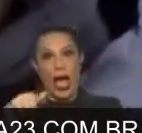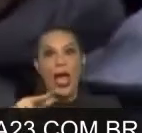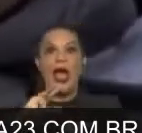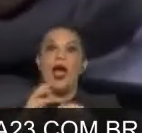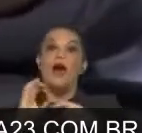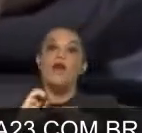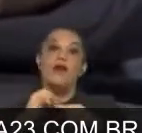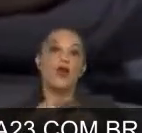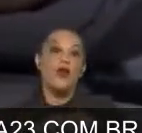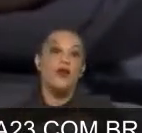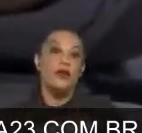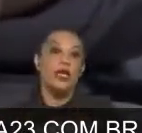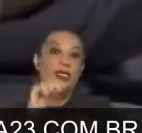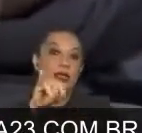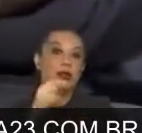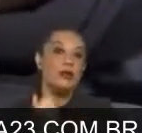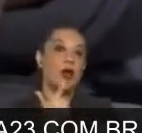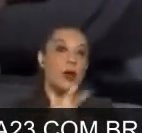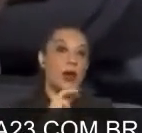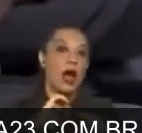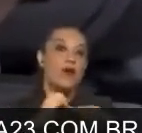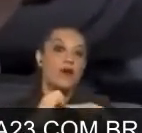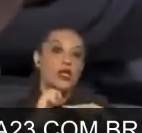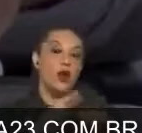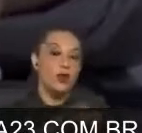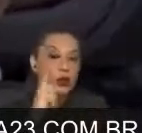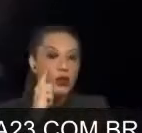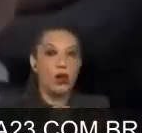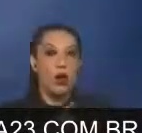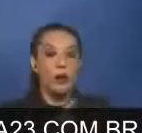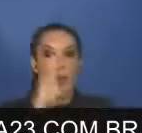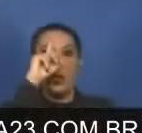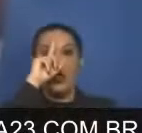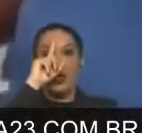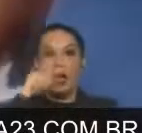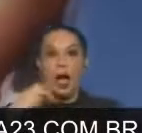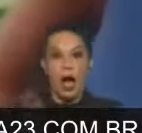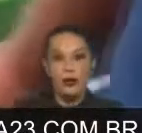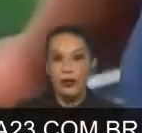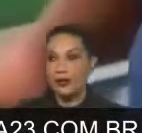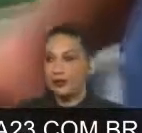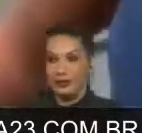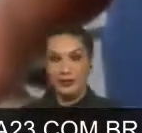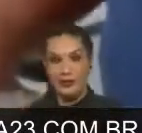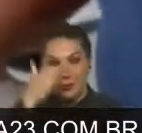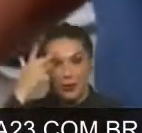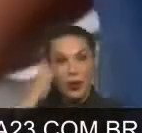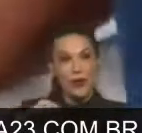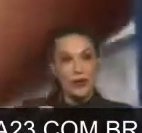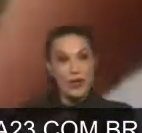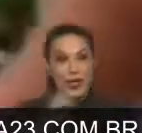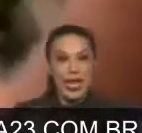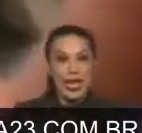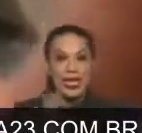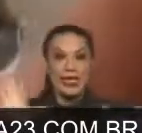matutando, né, como diz o Celso aqui, né? Como é que eu vou pintar o feijão para vender para ganhar mais? É cada um, hein? Cara, não